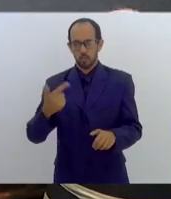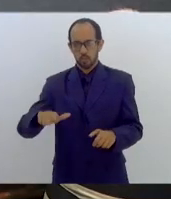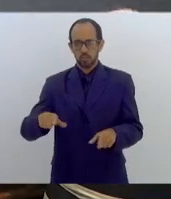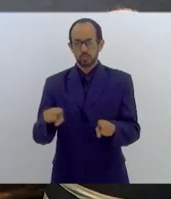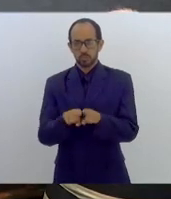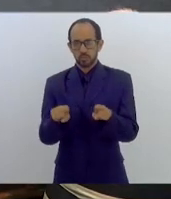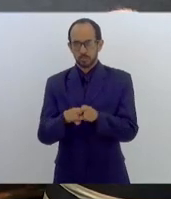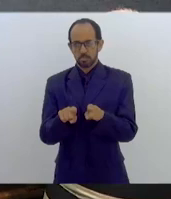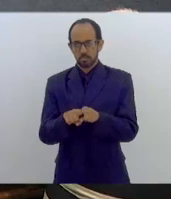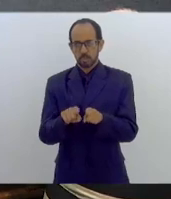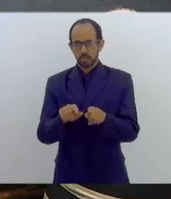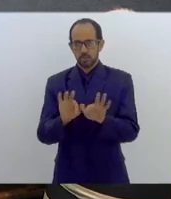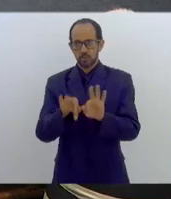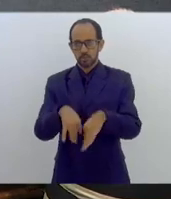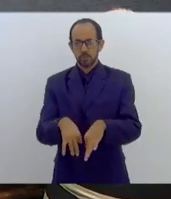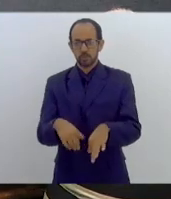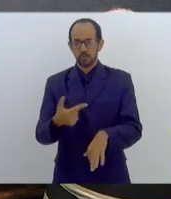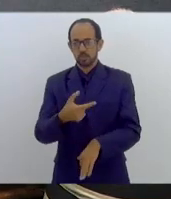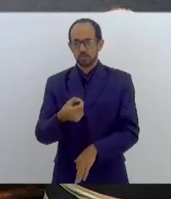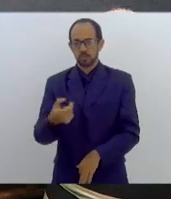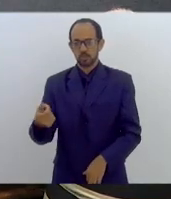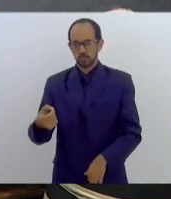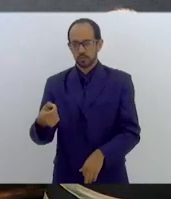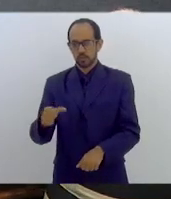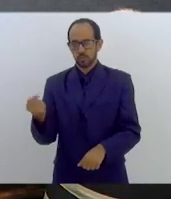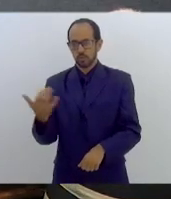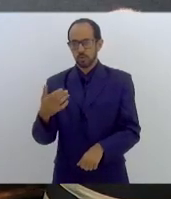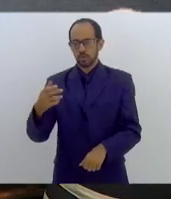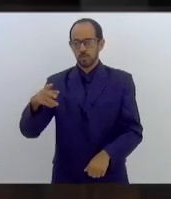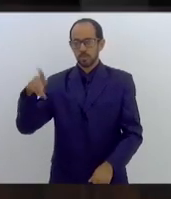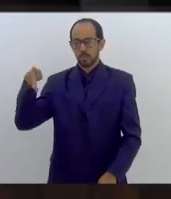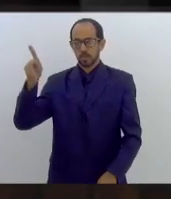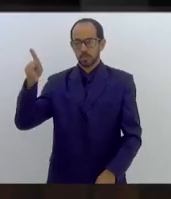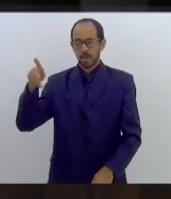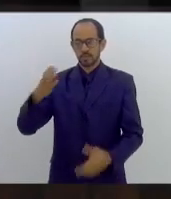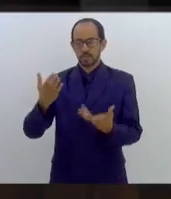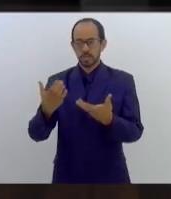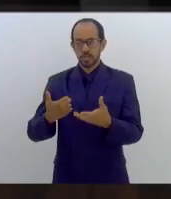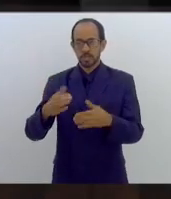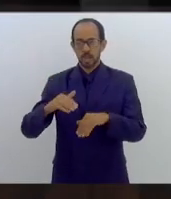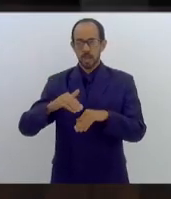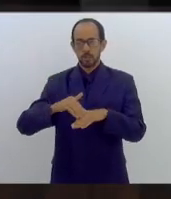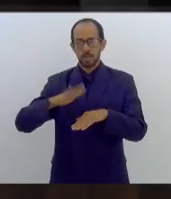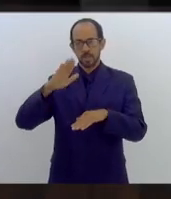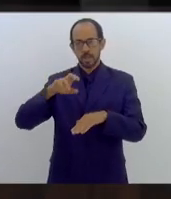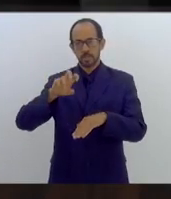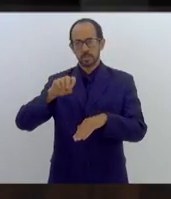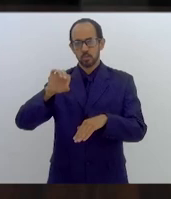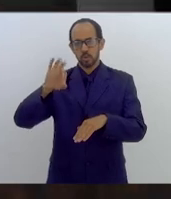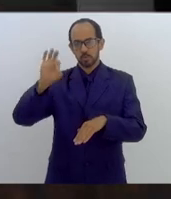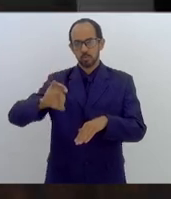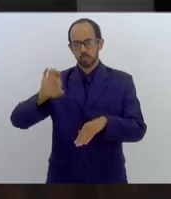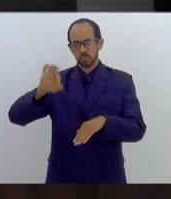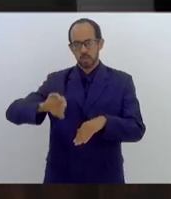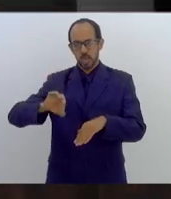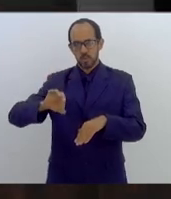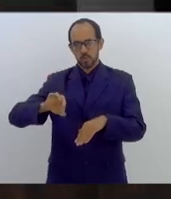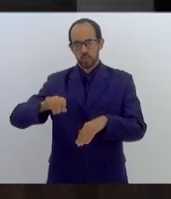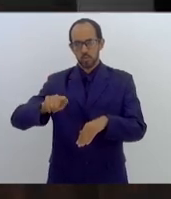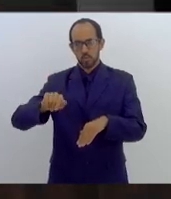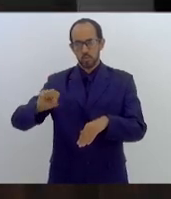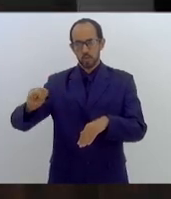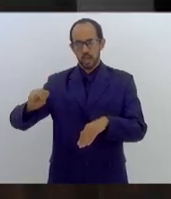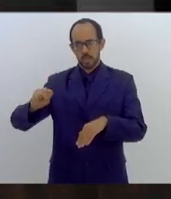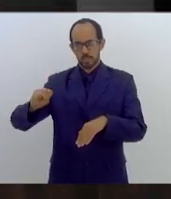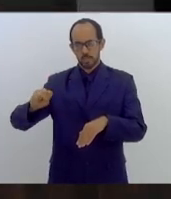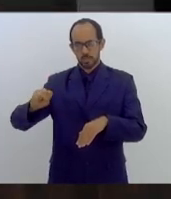final do ano de 2020, quando a Petrobras queria aumentar em mais de 50%, por exemplo, a molécula do gás servida,